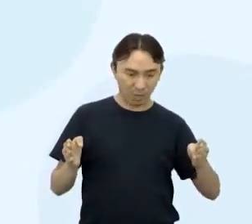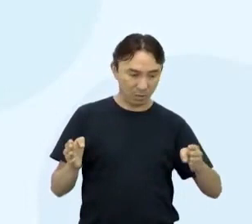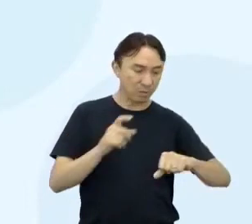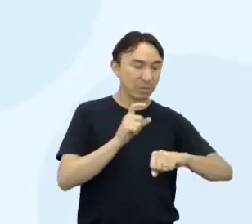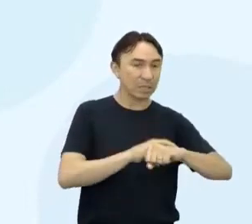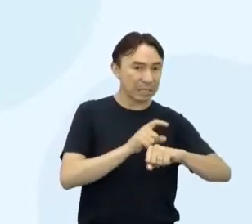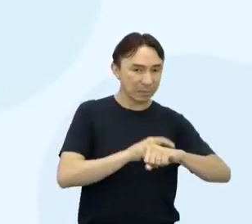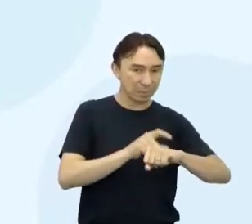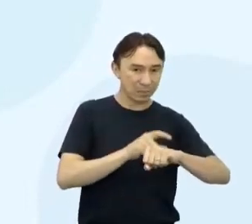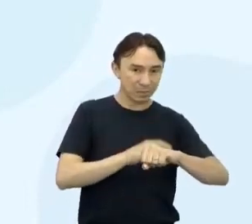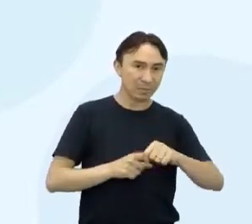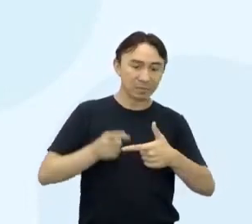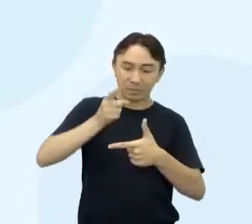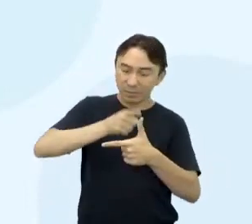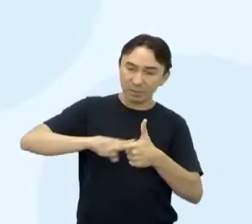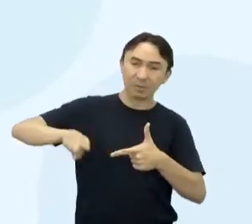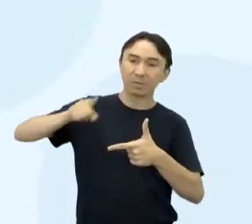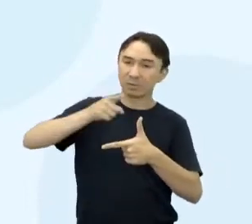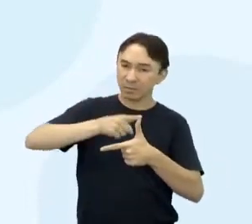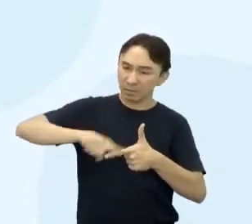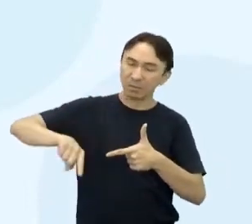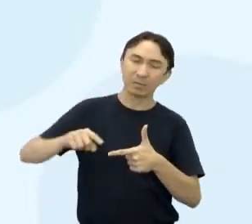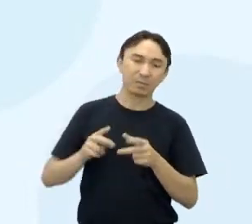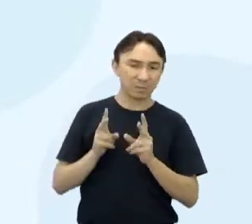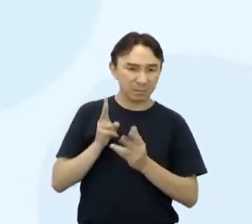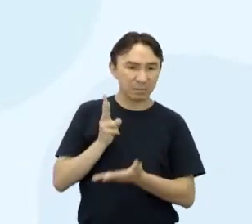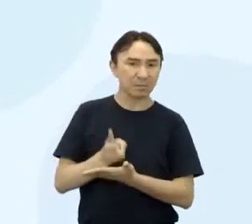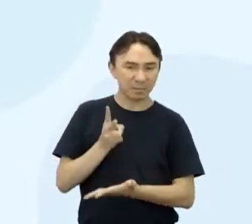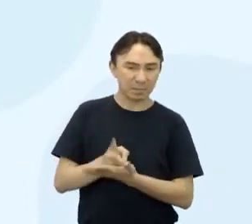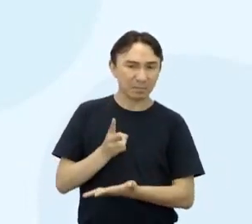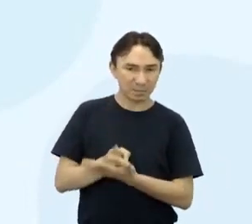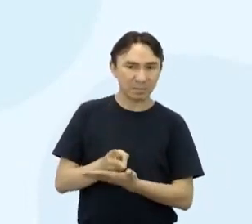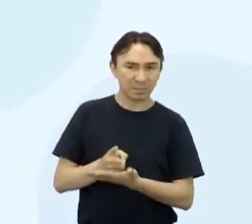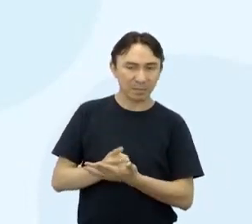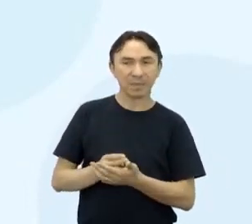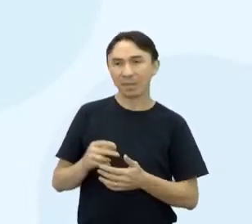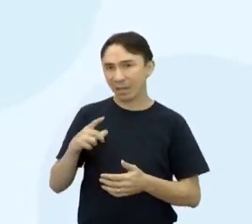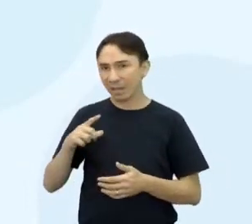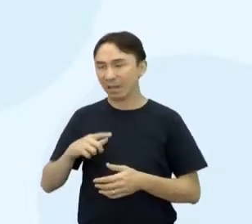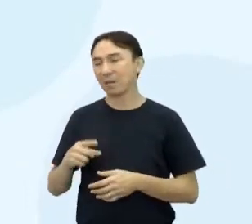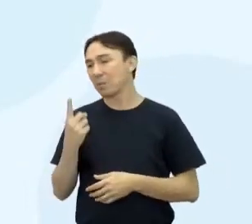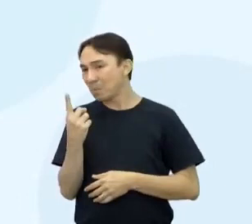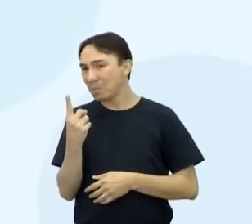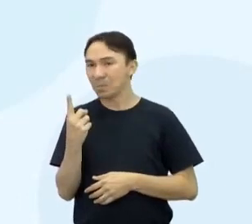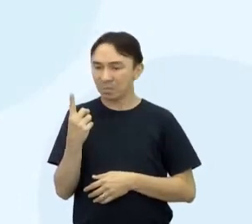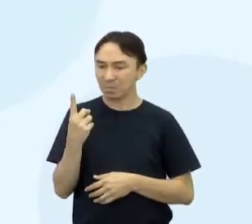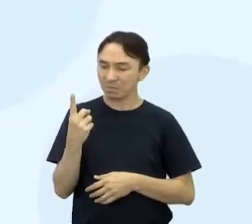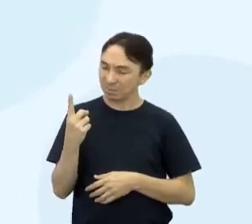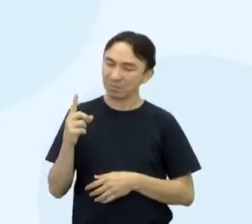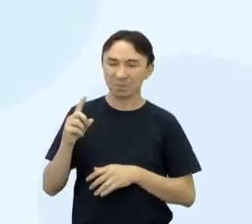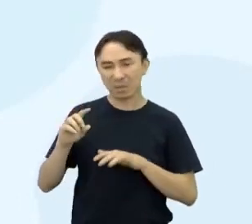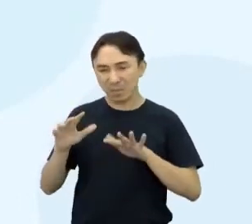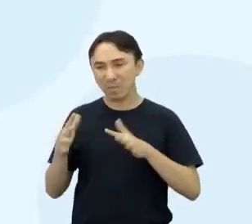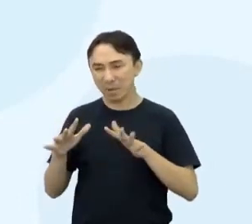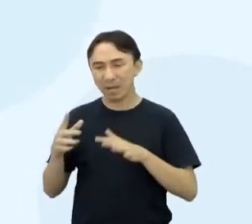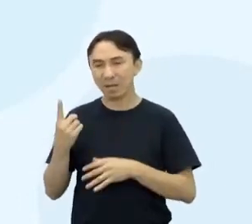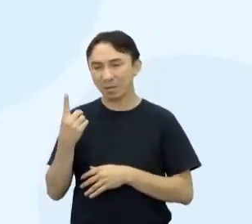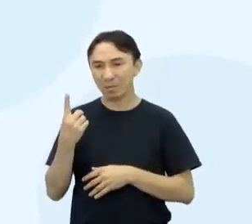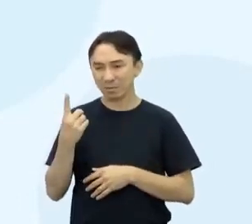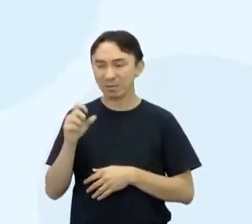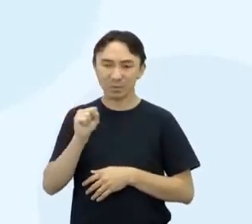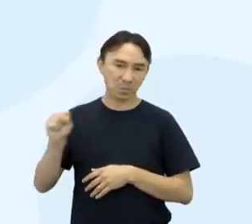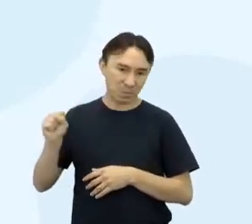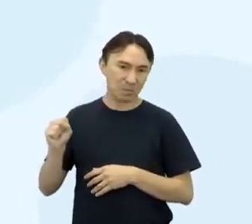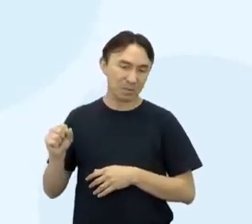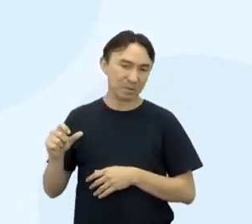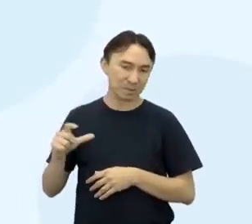aqui deu 0,9, 1 mais ou menos, né? 1 centímetro a cada segundo que passa. Ou seja, a gota